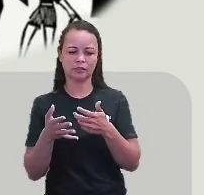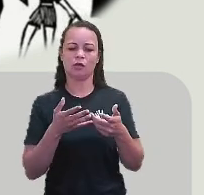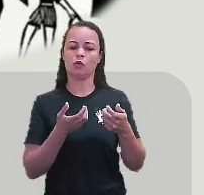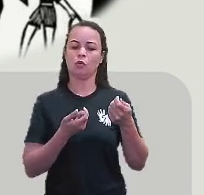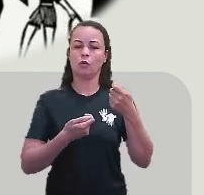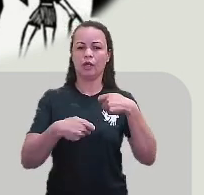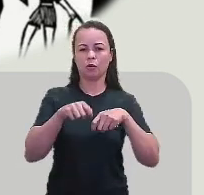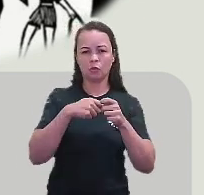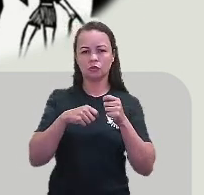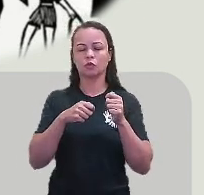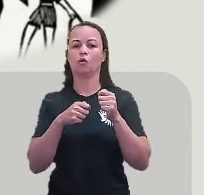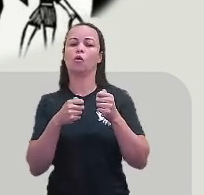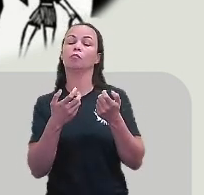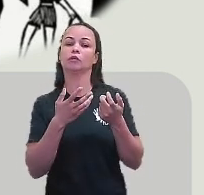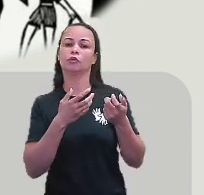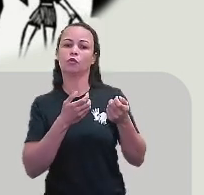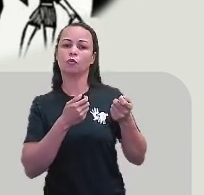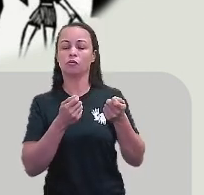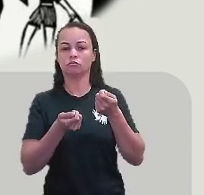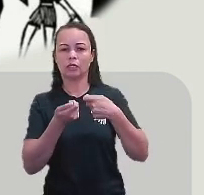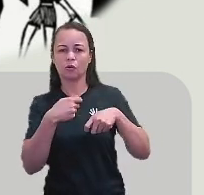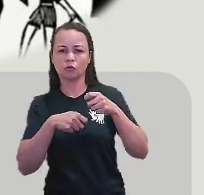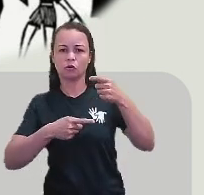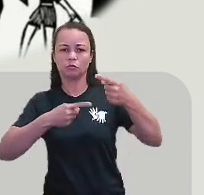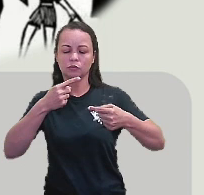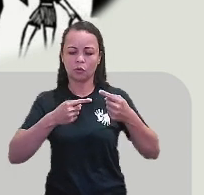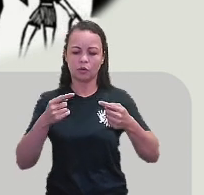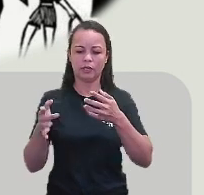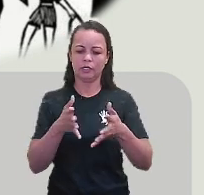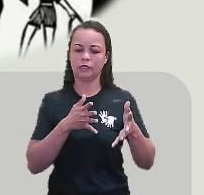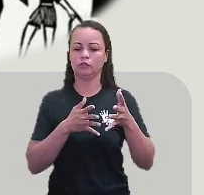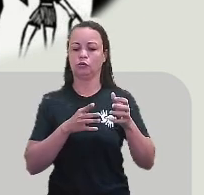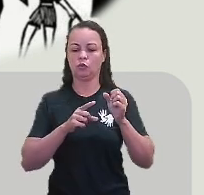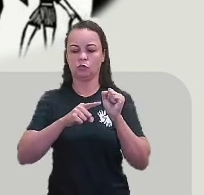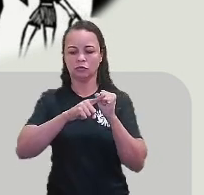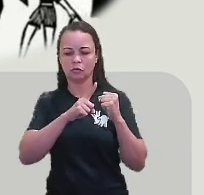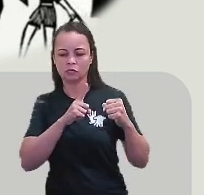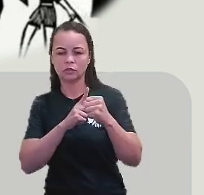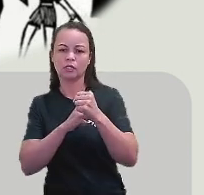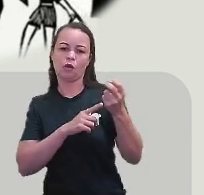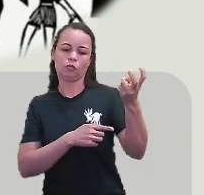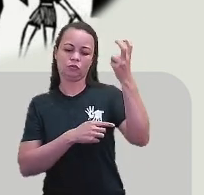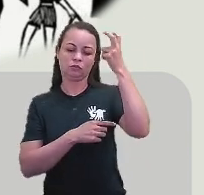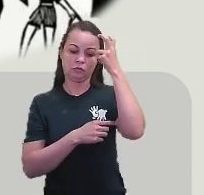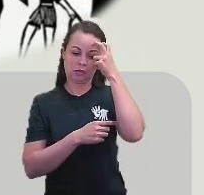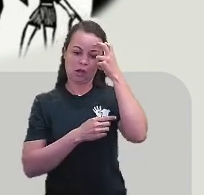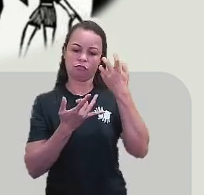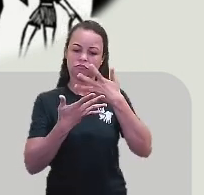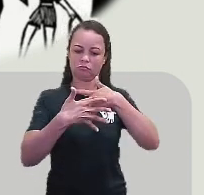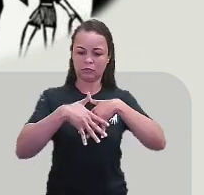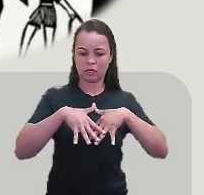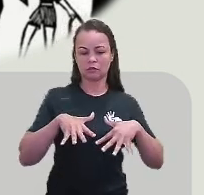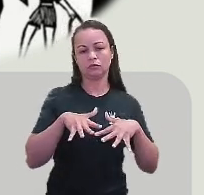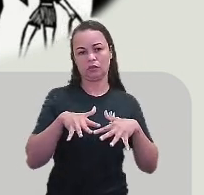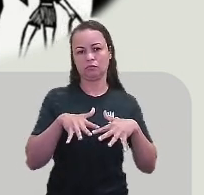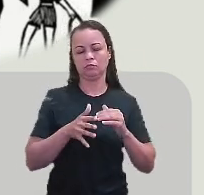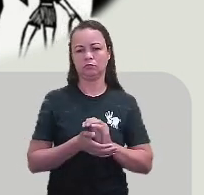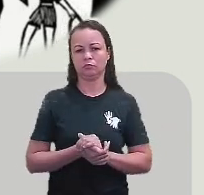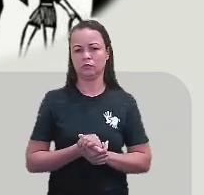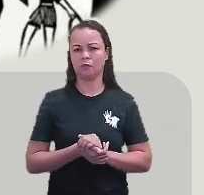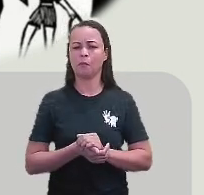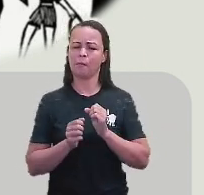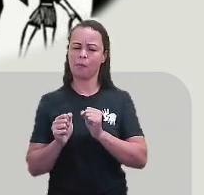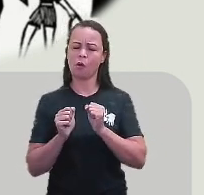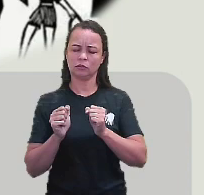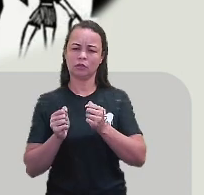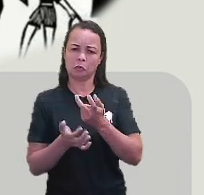sociais, culturais ou naturais. Ou seja, esses movimentos podem ocorrer de vários modos. Mas, professora,